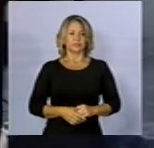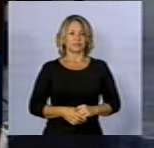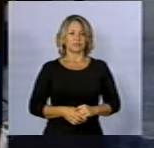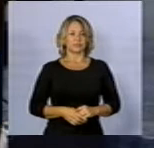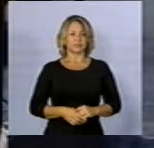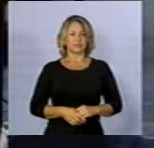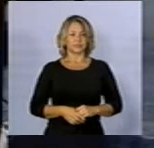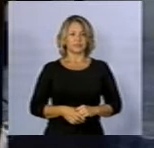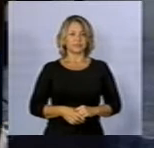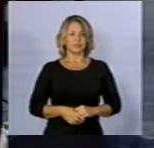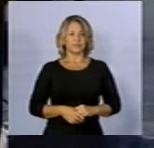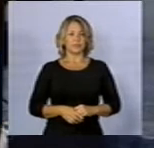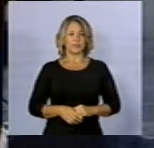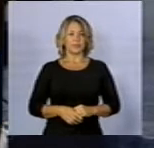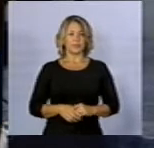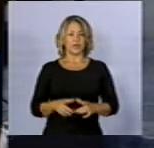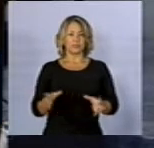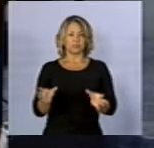Isso